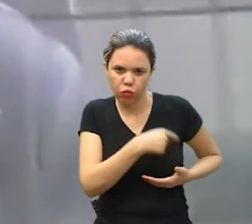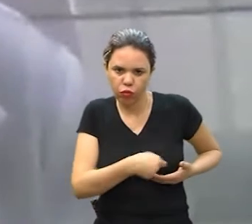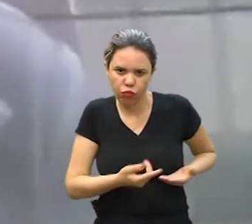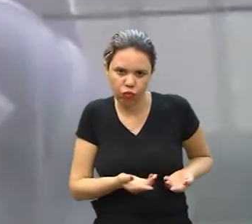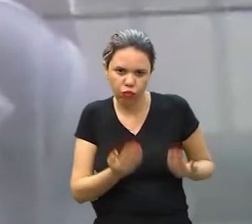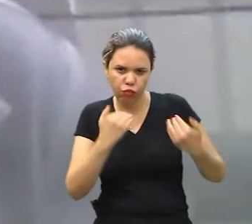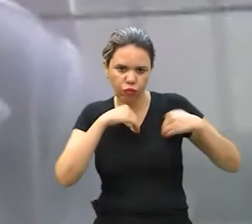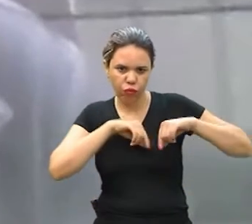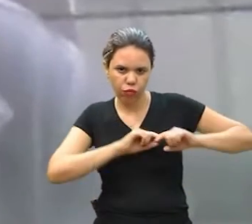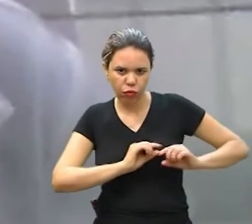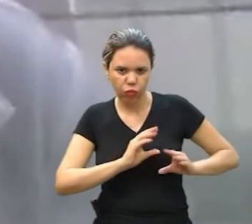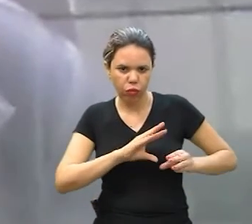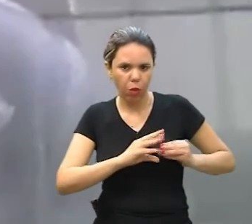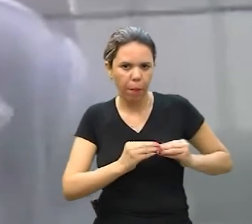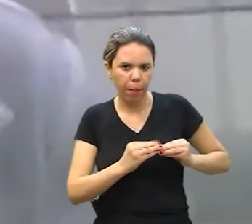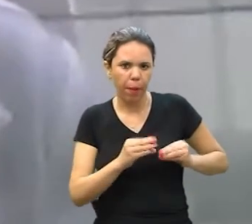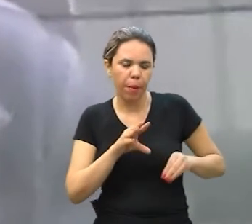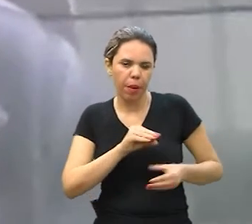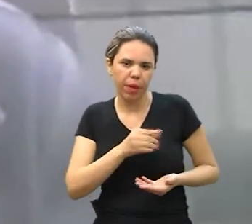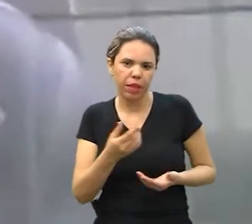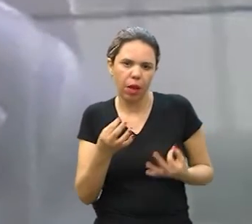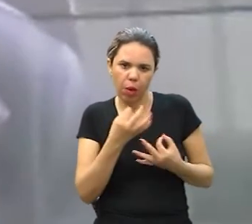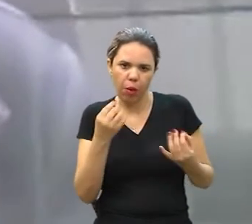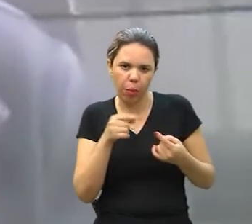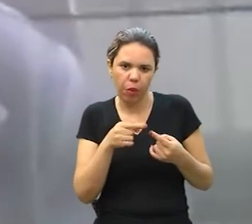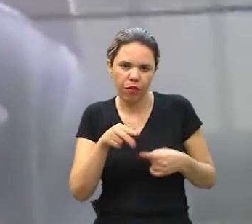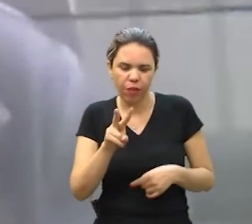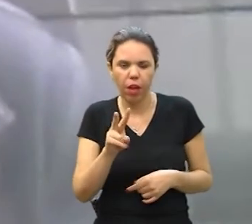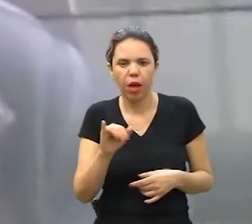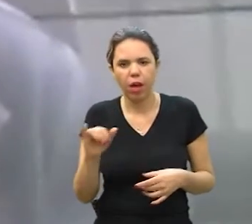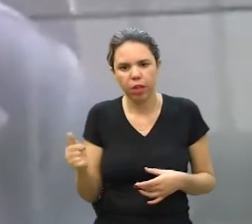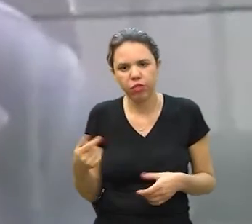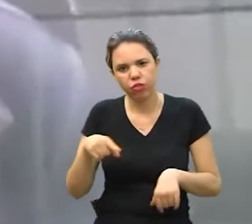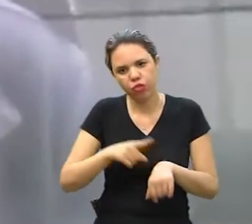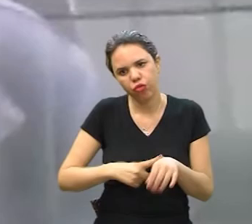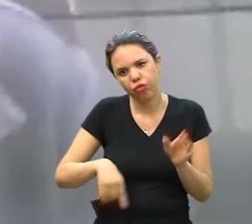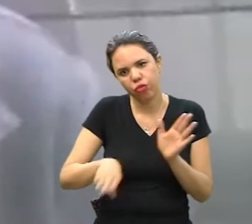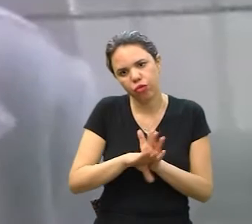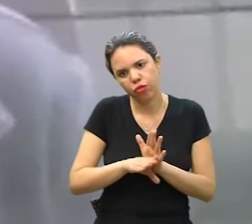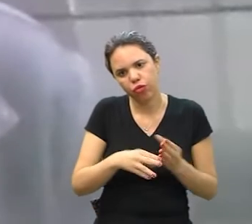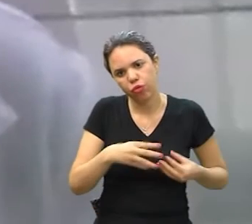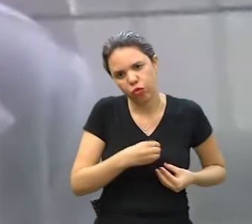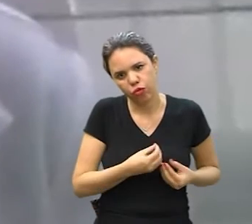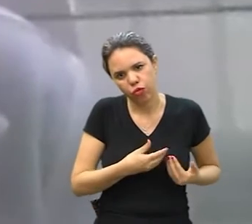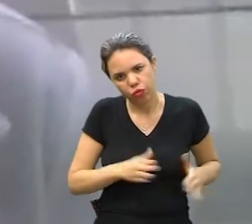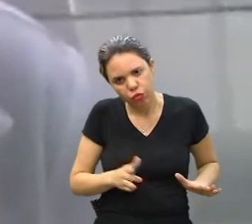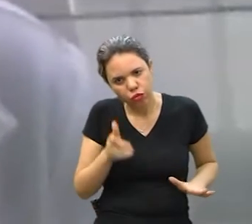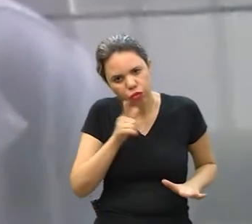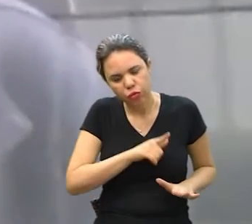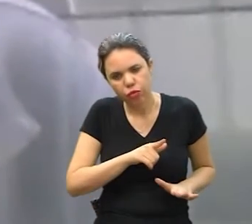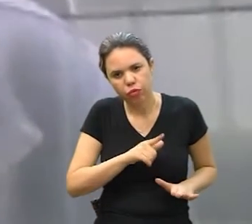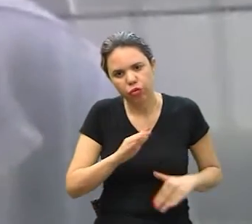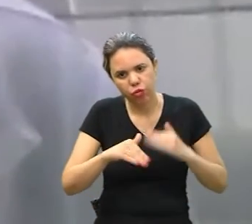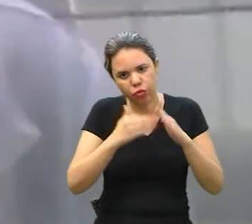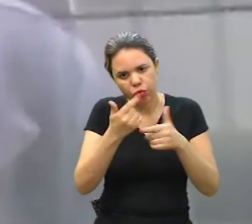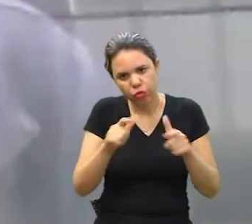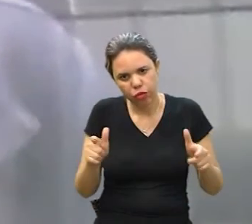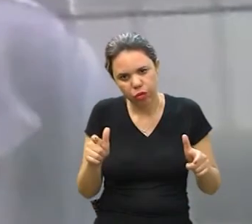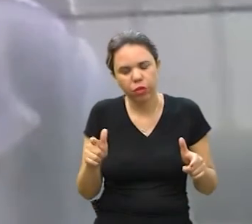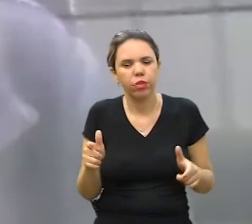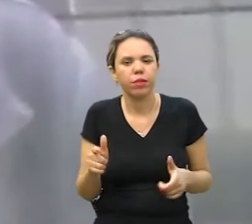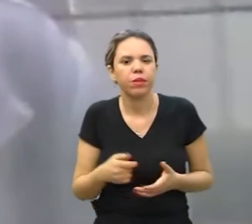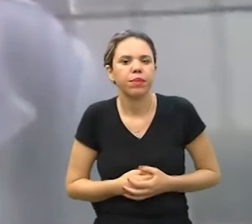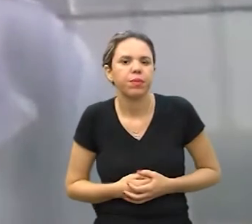mamilo invertido amamentar uma boa, né? Vai, chega uma hora, o mamilo sai, né?